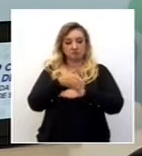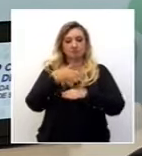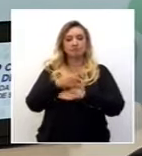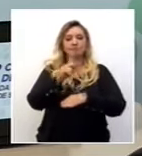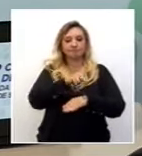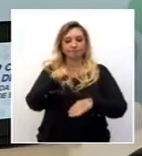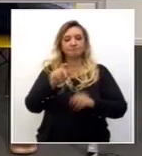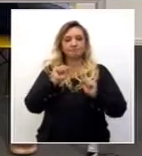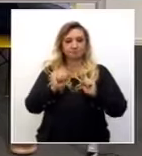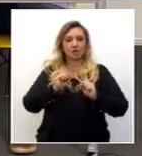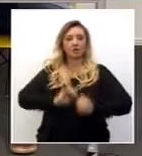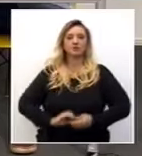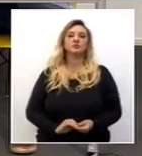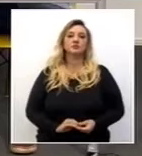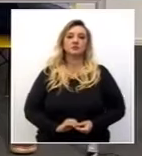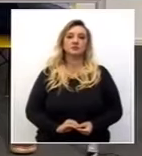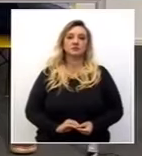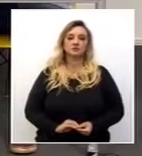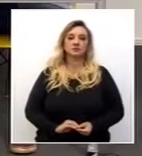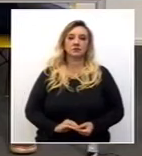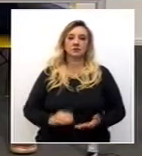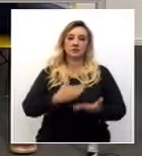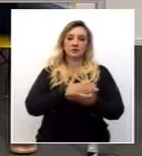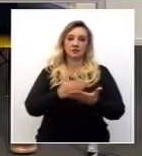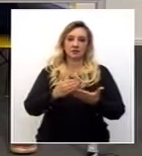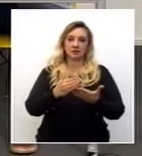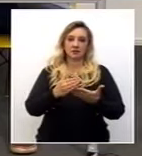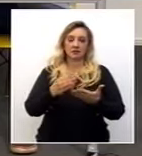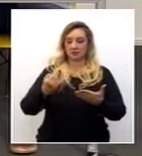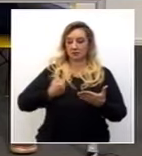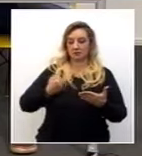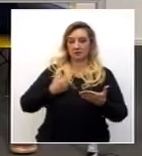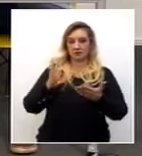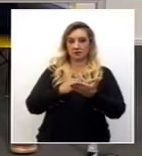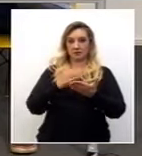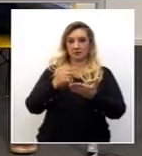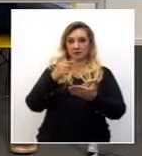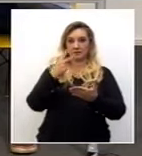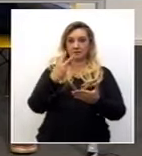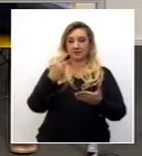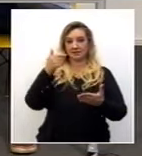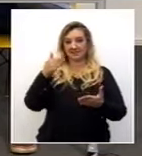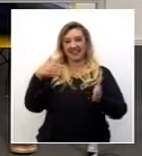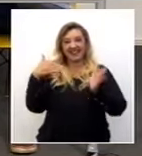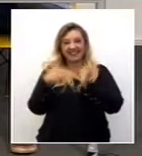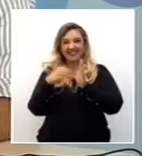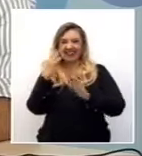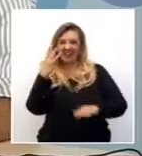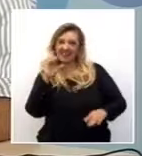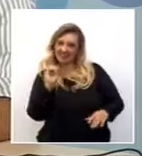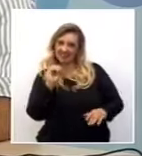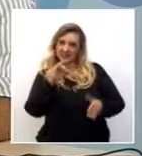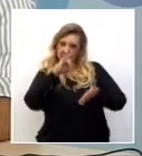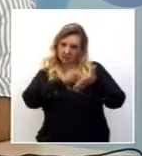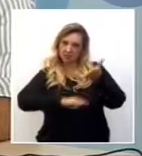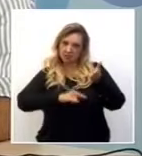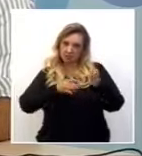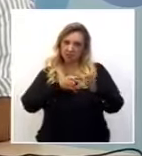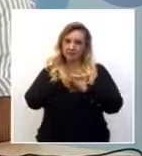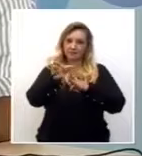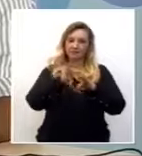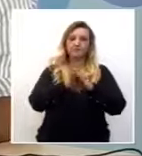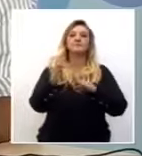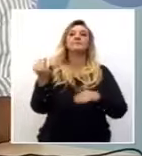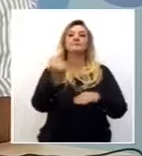né? Isso, a partir da página 27, da página 27 até a página 30, desse documento orientador,